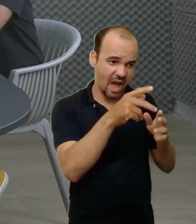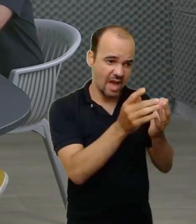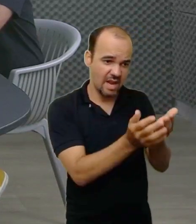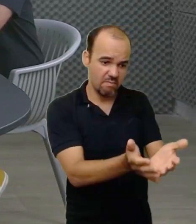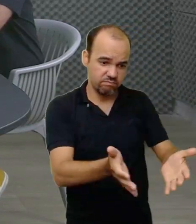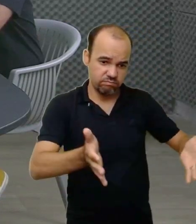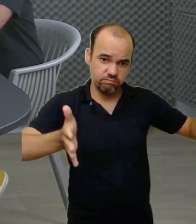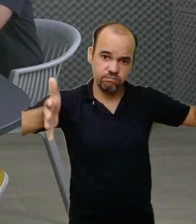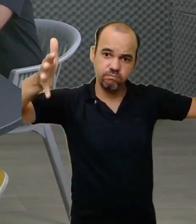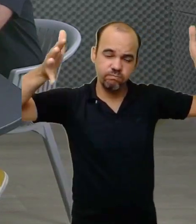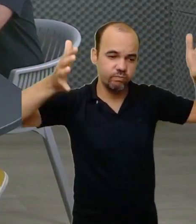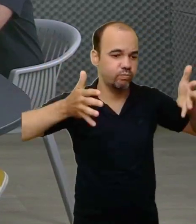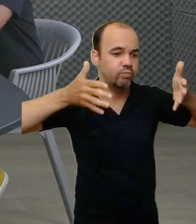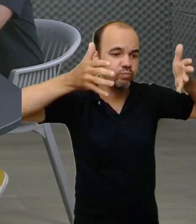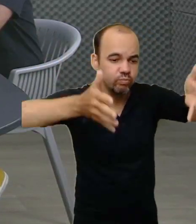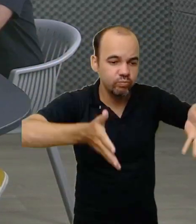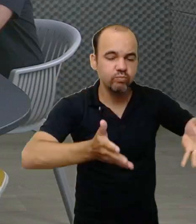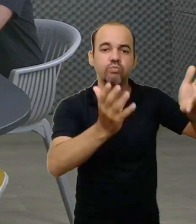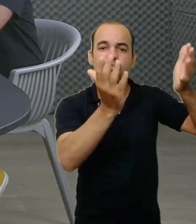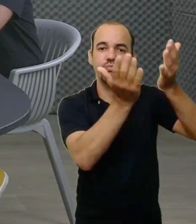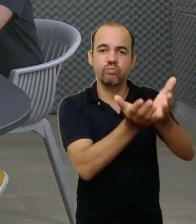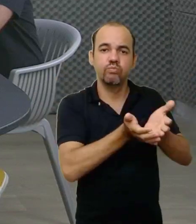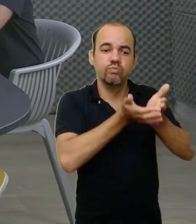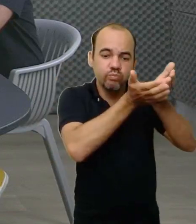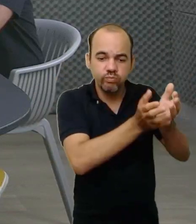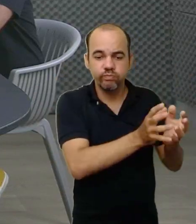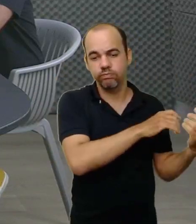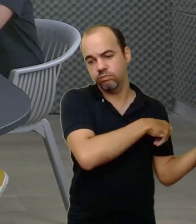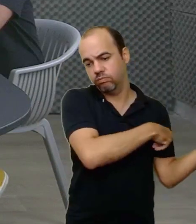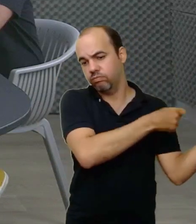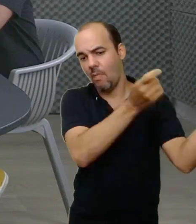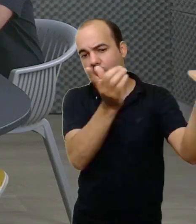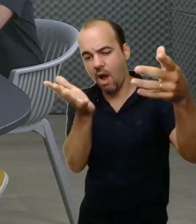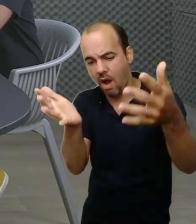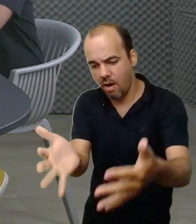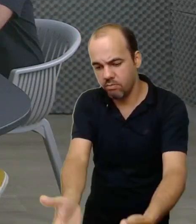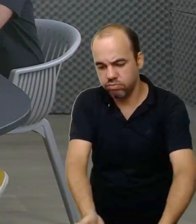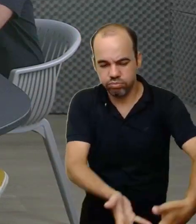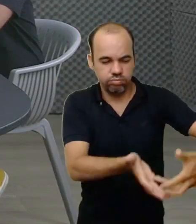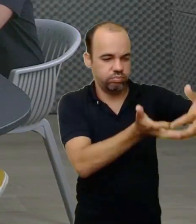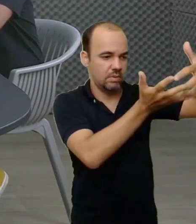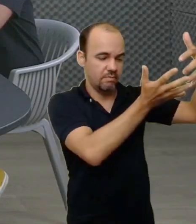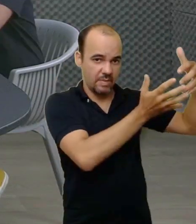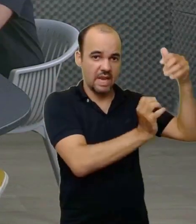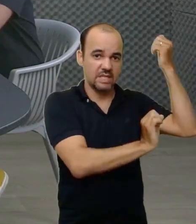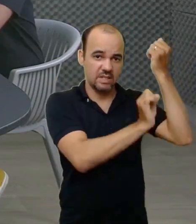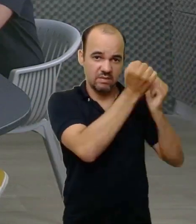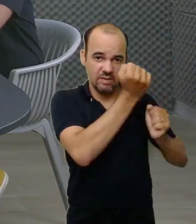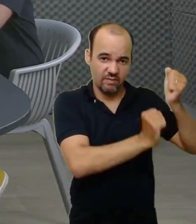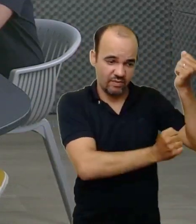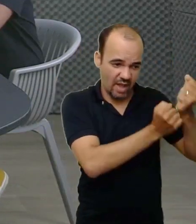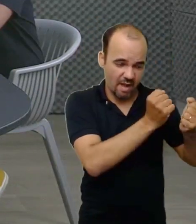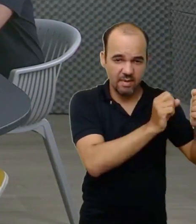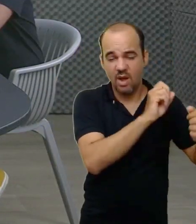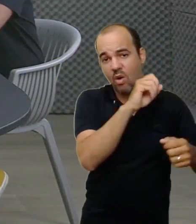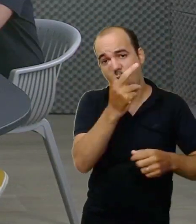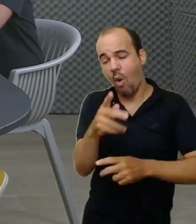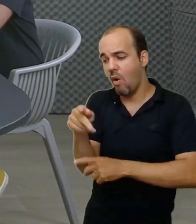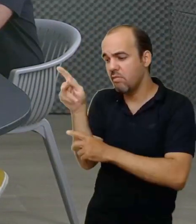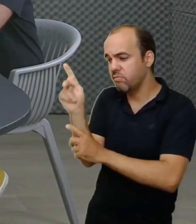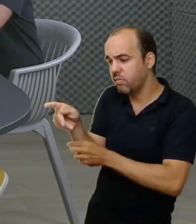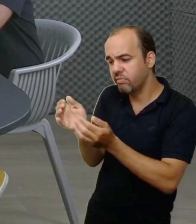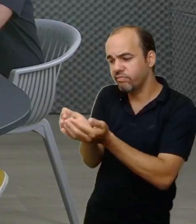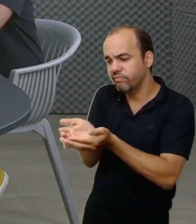alto mar, Também. ou ele afeta mais a pesca artesanal que acontece em zona ribeirinha? As zonas ribeirinhas sempre são